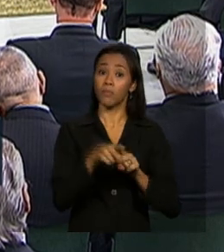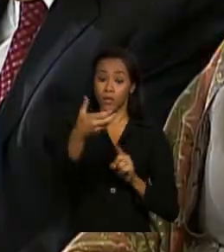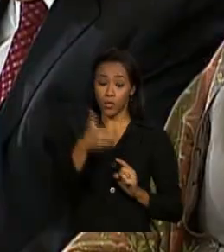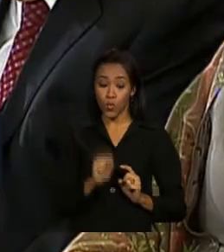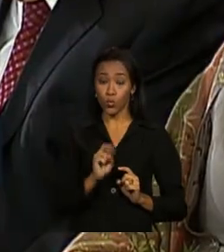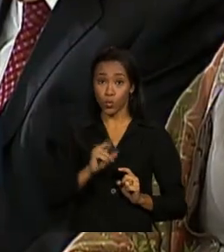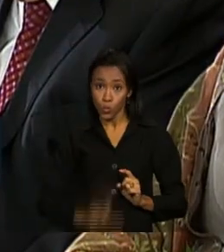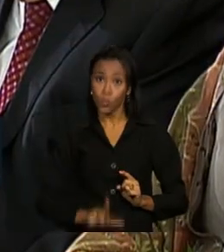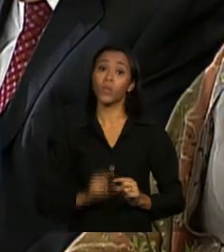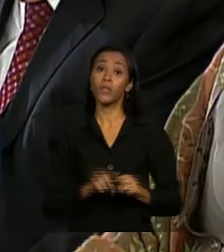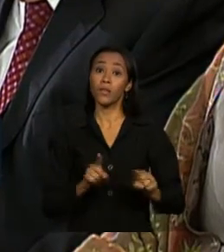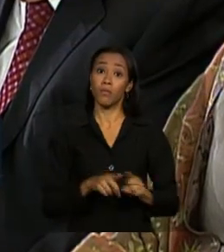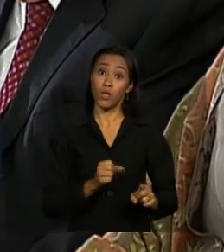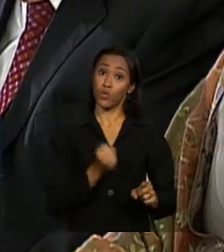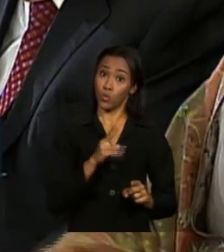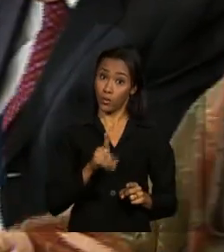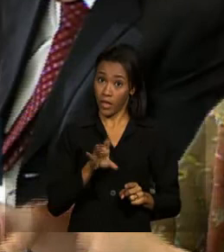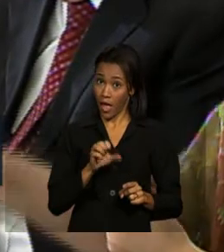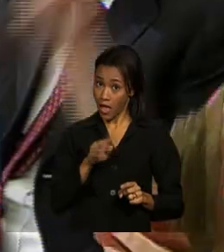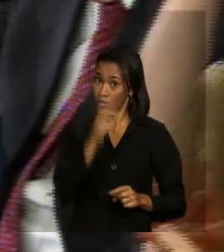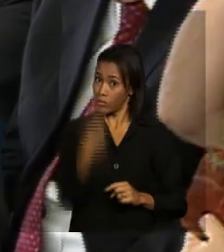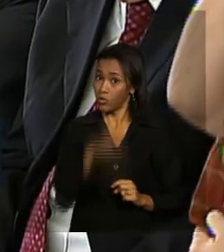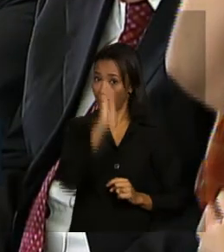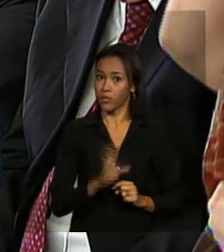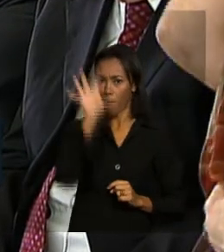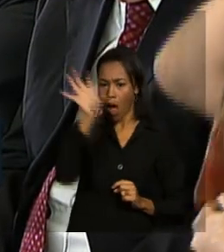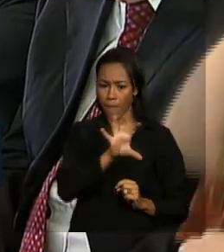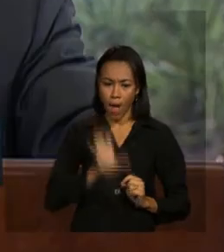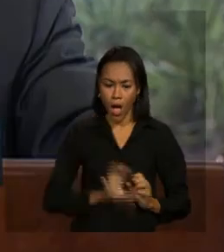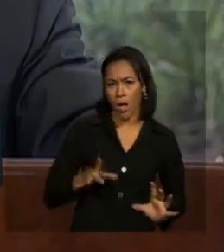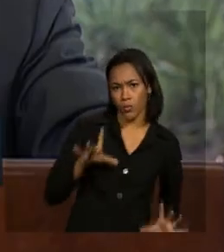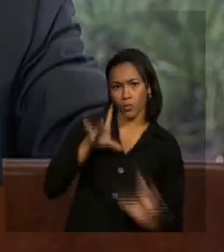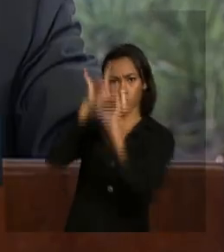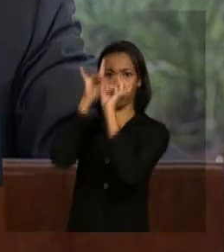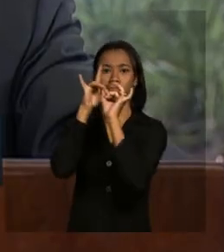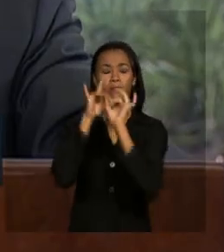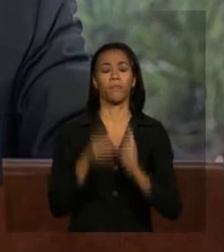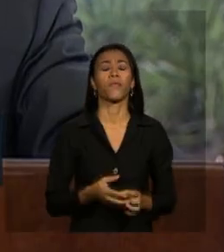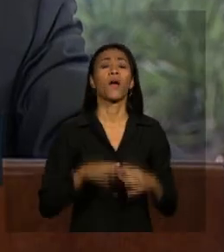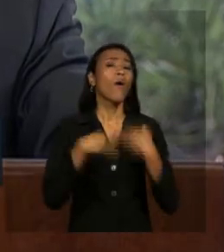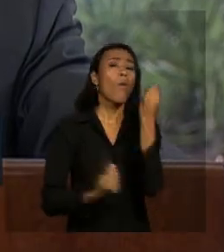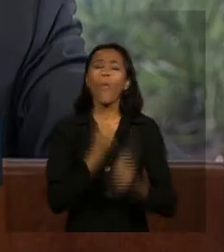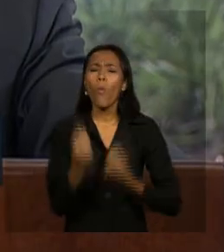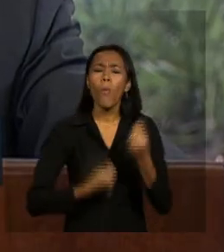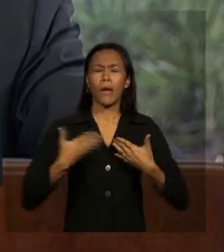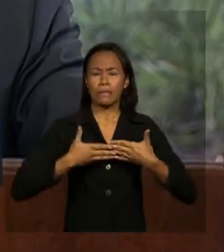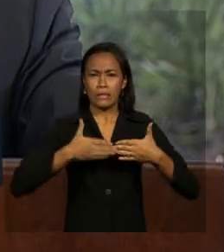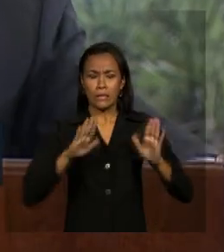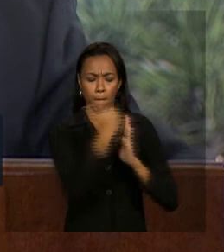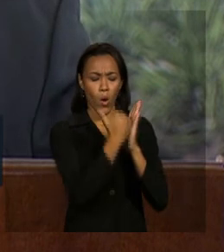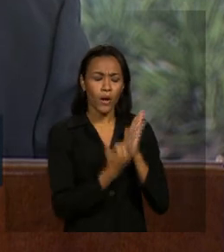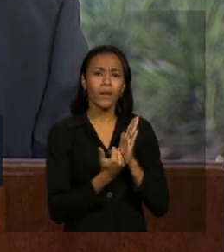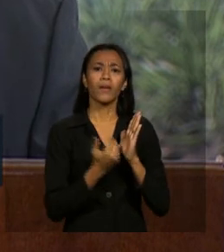brasileiro e o que se pretende com esse programa tão amplo esse programa de grande envergadura